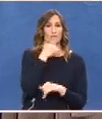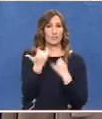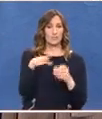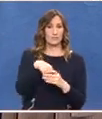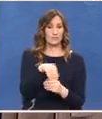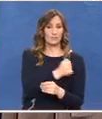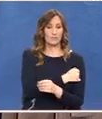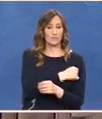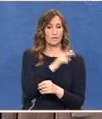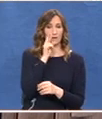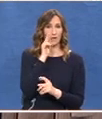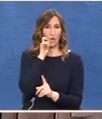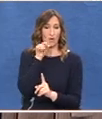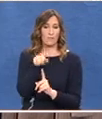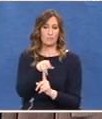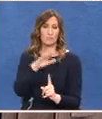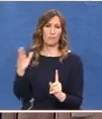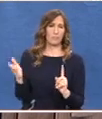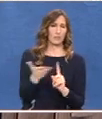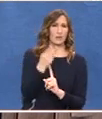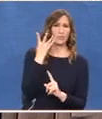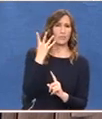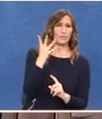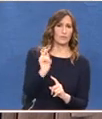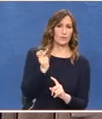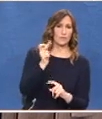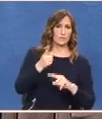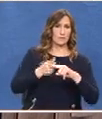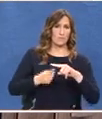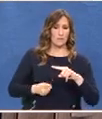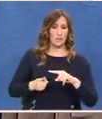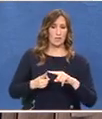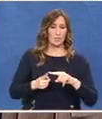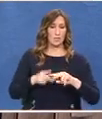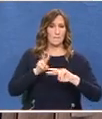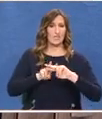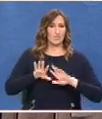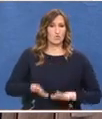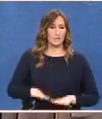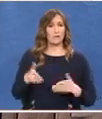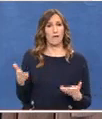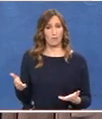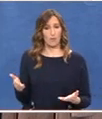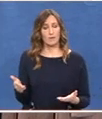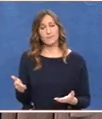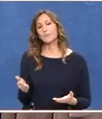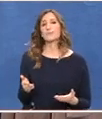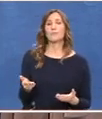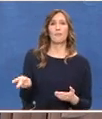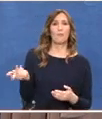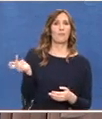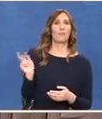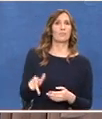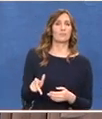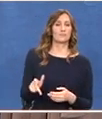viu mesmo Manuel Maria Carrilha ser condenado a 4 anos e meio de pena suspensa, e agora surge esta situação